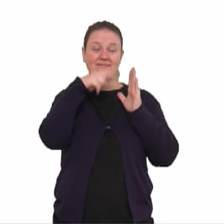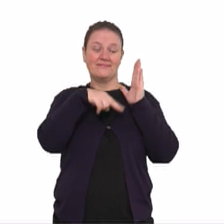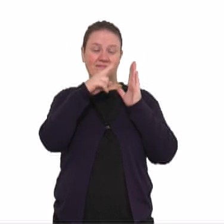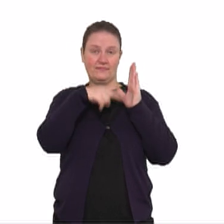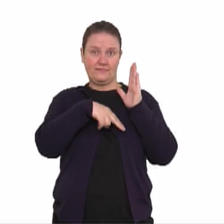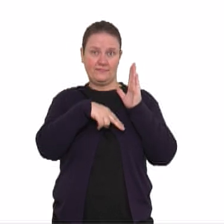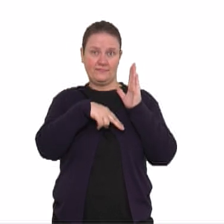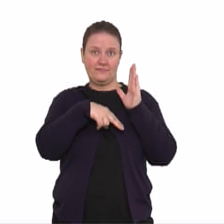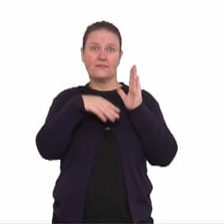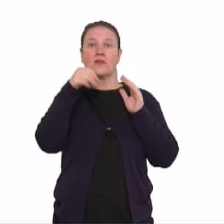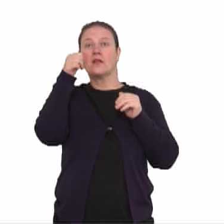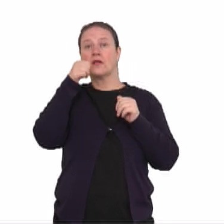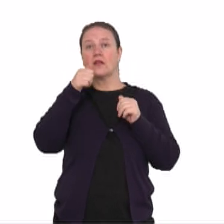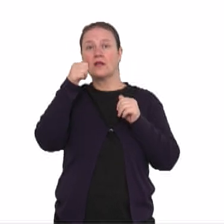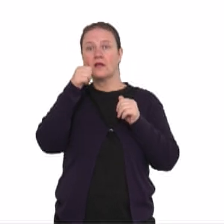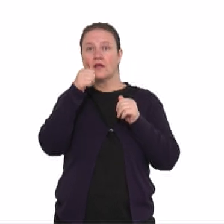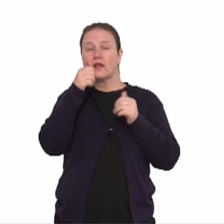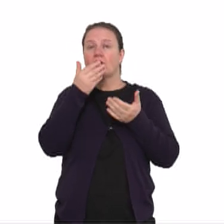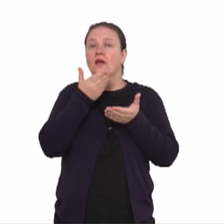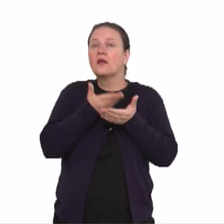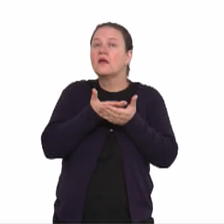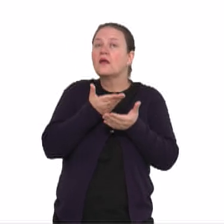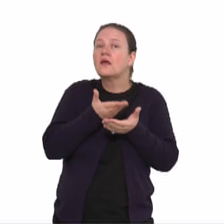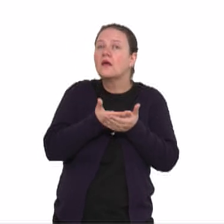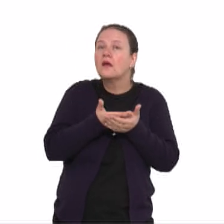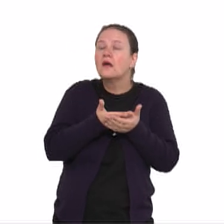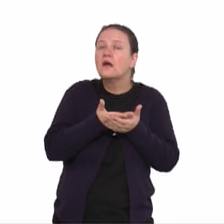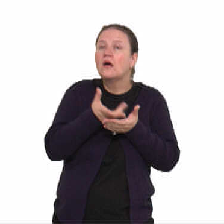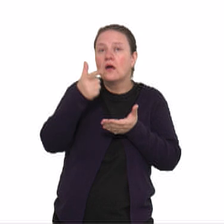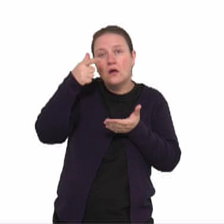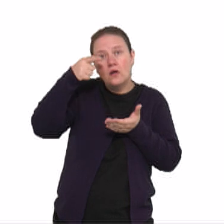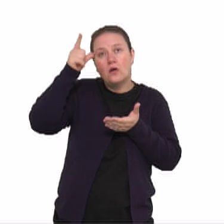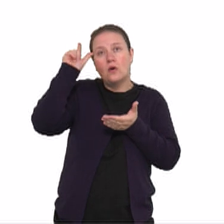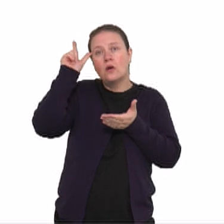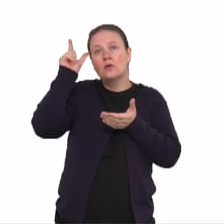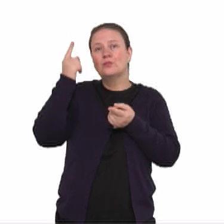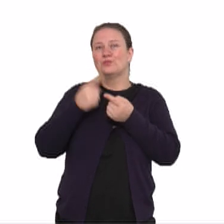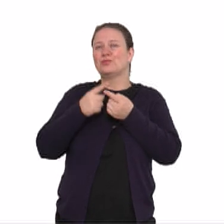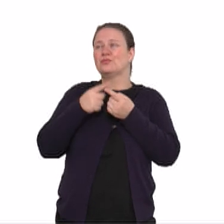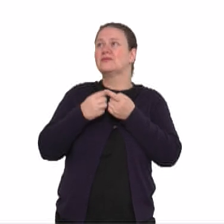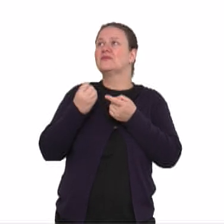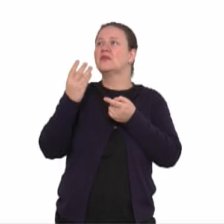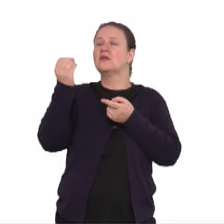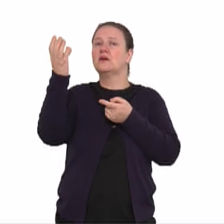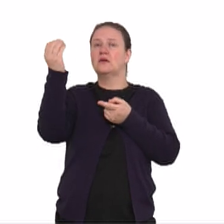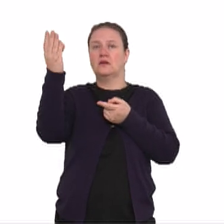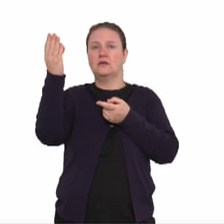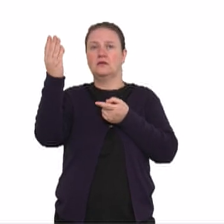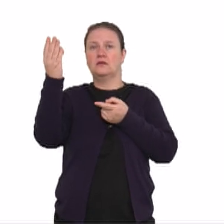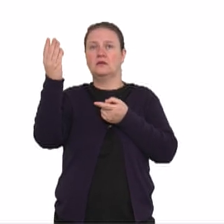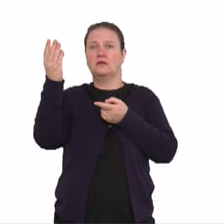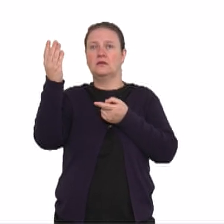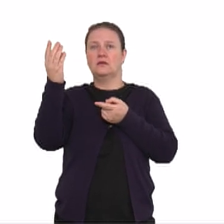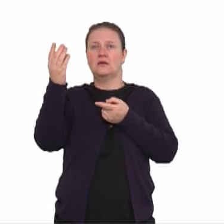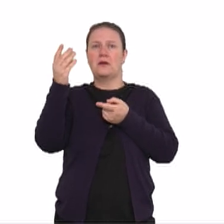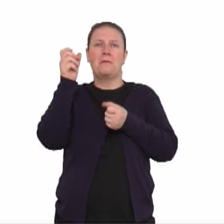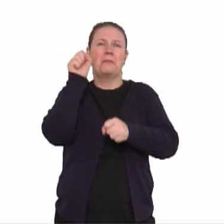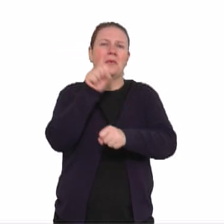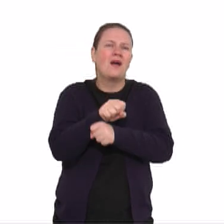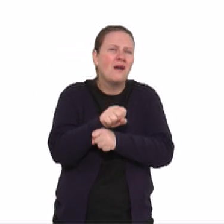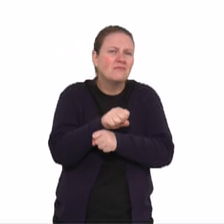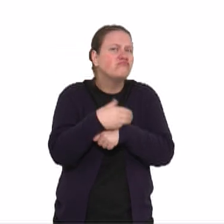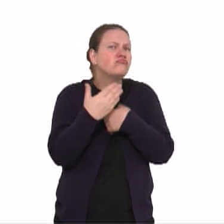Ana para a aula ontem porque ela estava viajando. Então, o que aconteceu? Qual que se encaixa